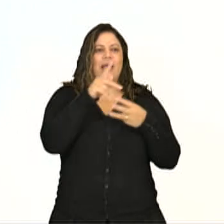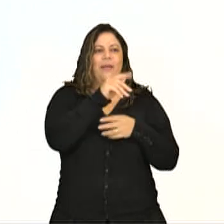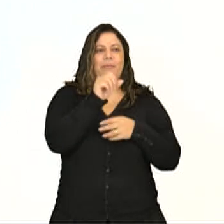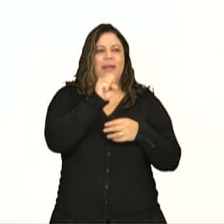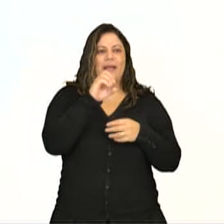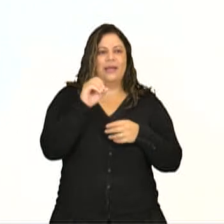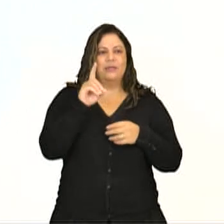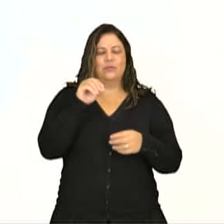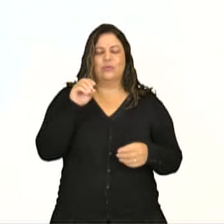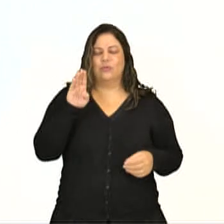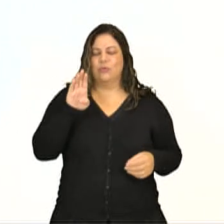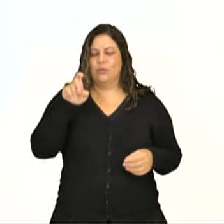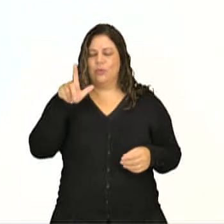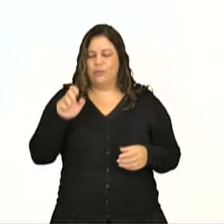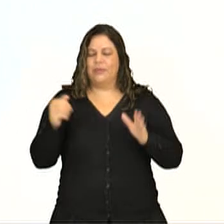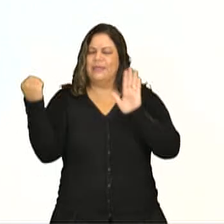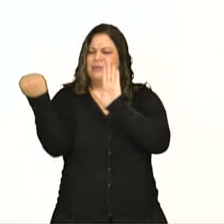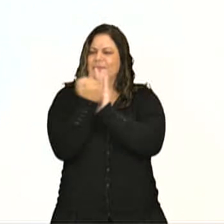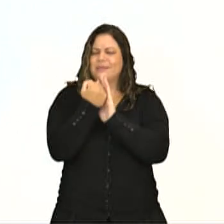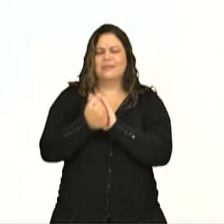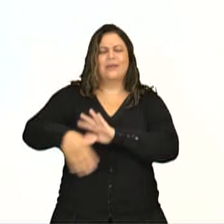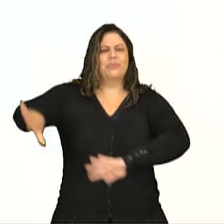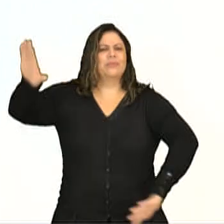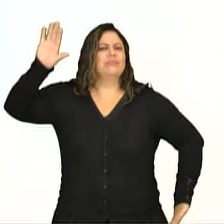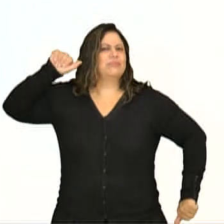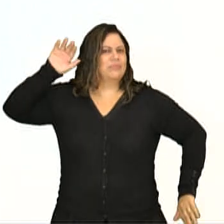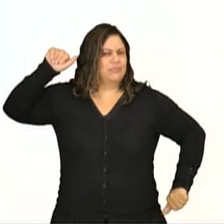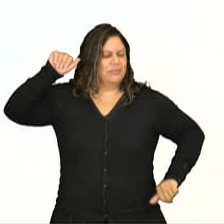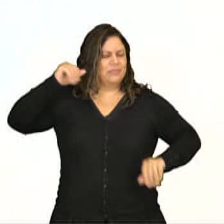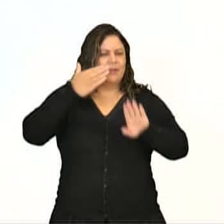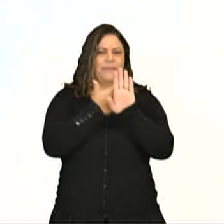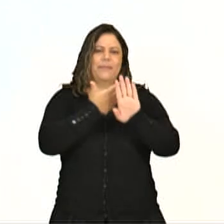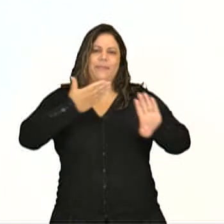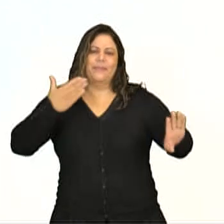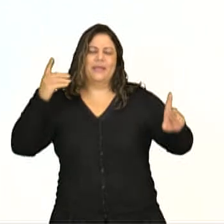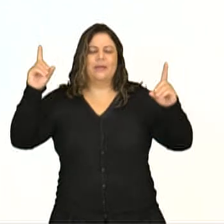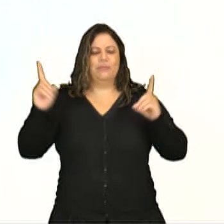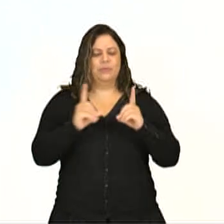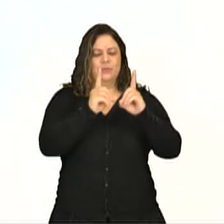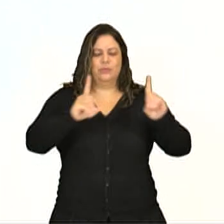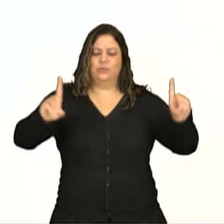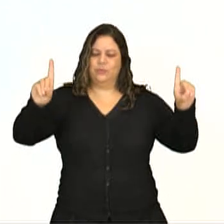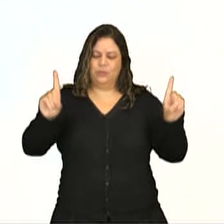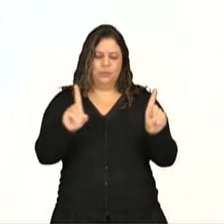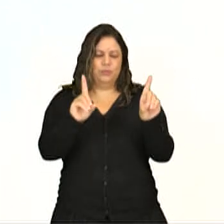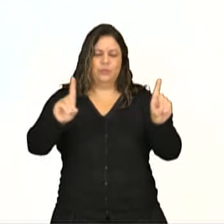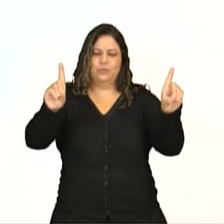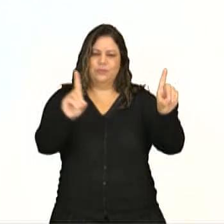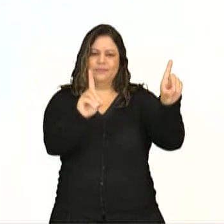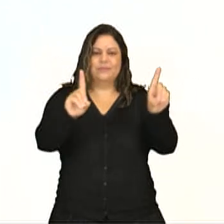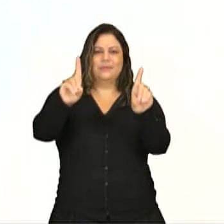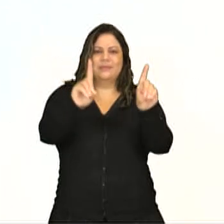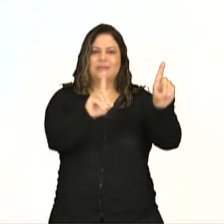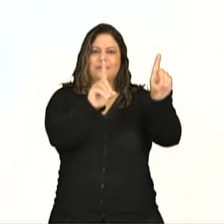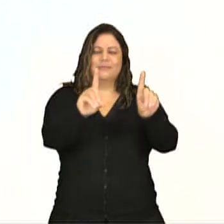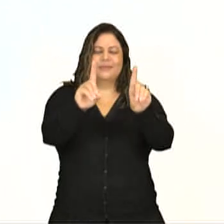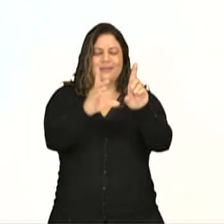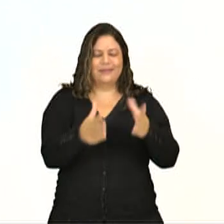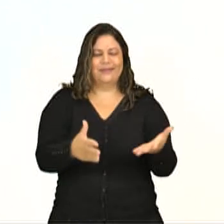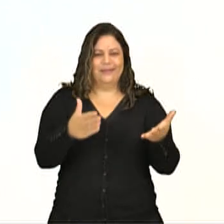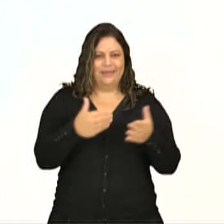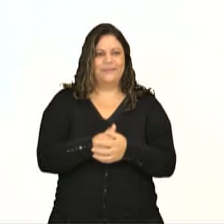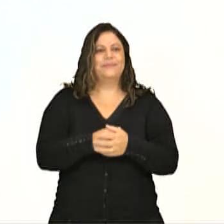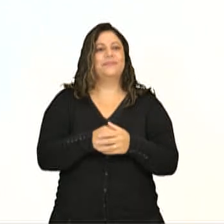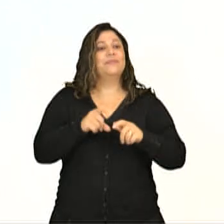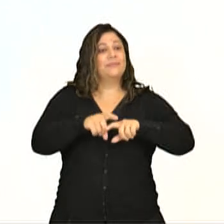ritmo símbolo dos espanhóis, dançado um pouco mais afastado para que os bailarinos consigam realizar todos os movimentos e,